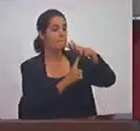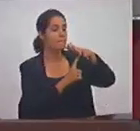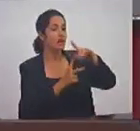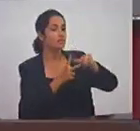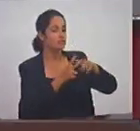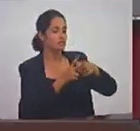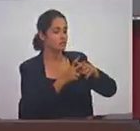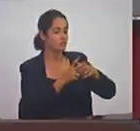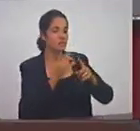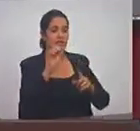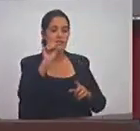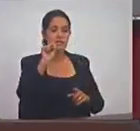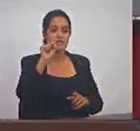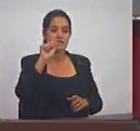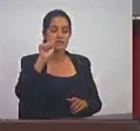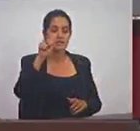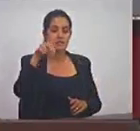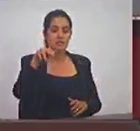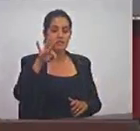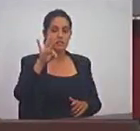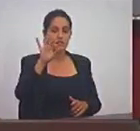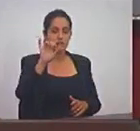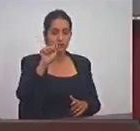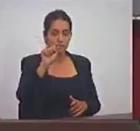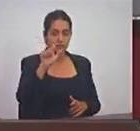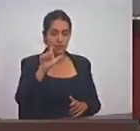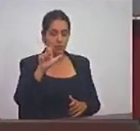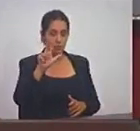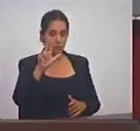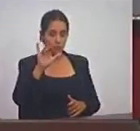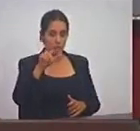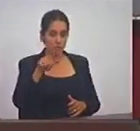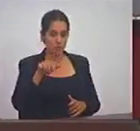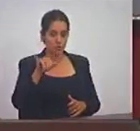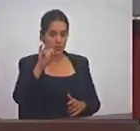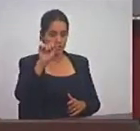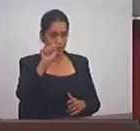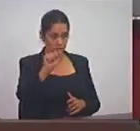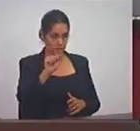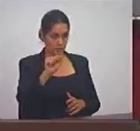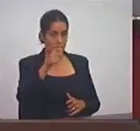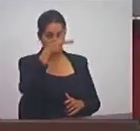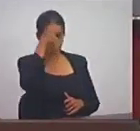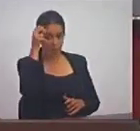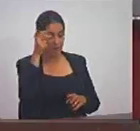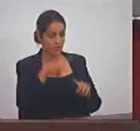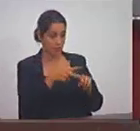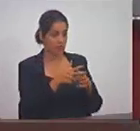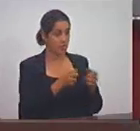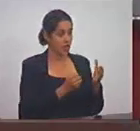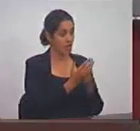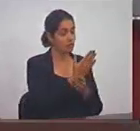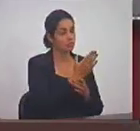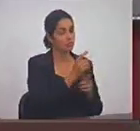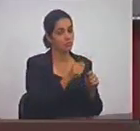uma indicação. O prefeito João Dado autorizou a reforma daquela praça. Então, está sendo